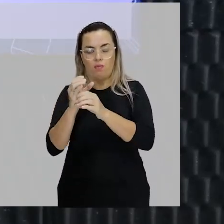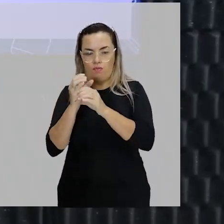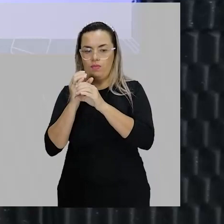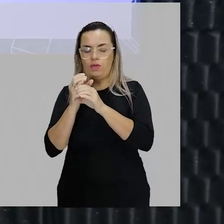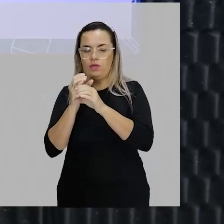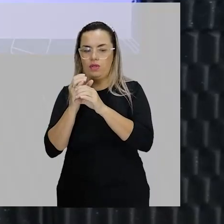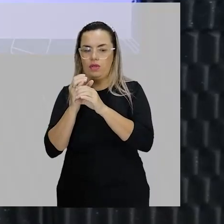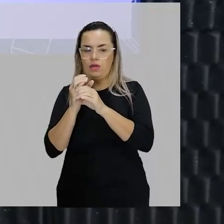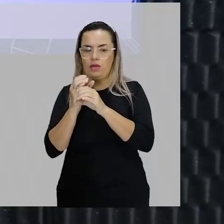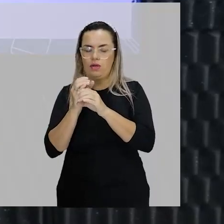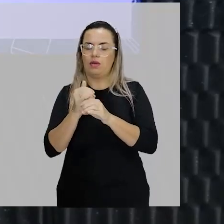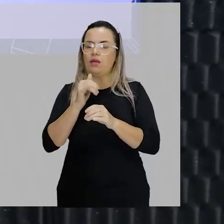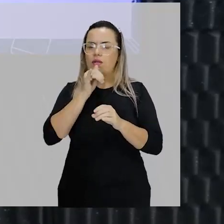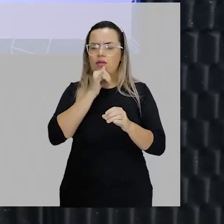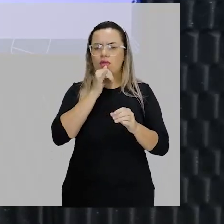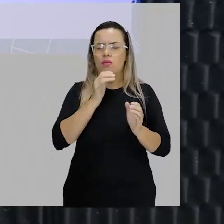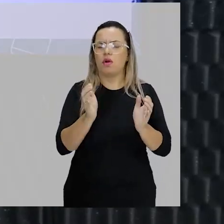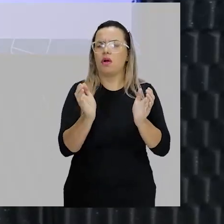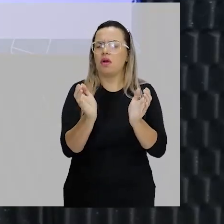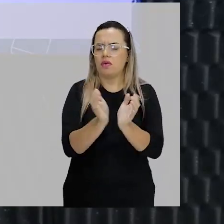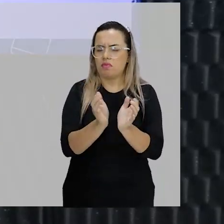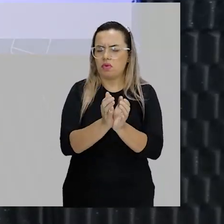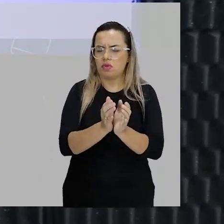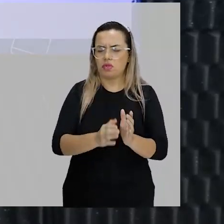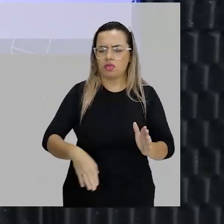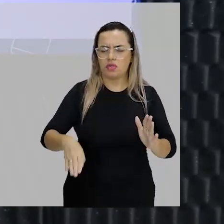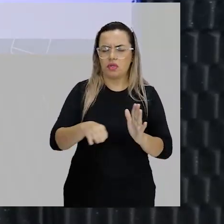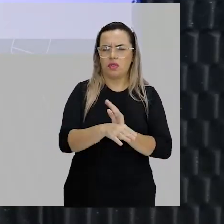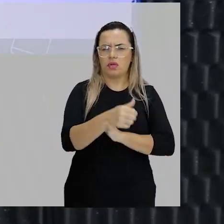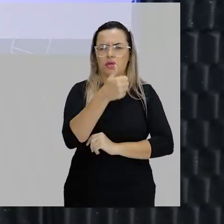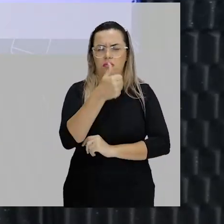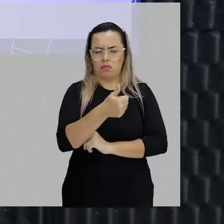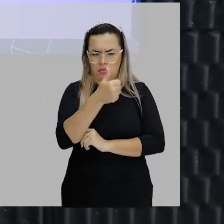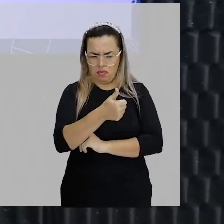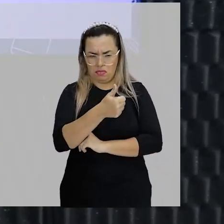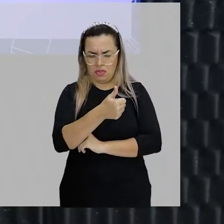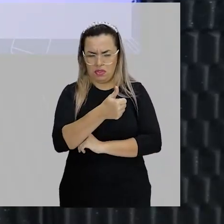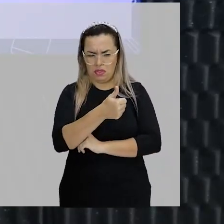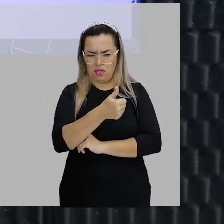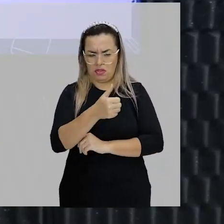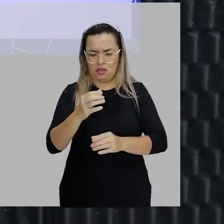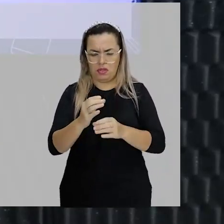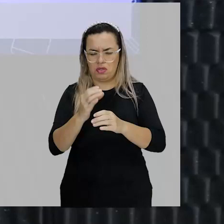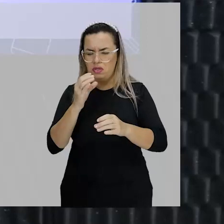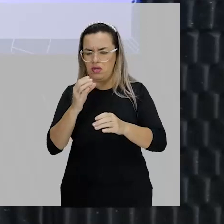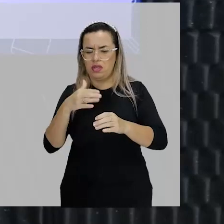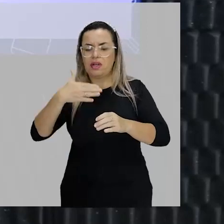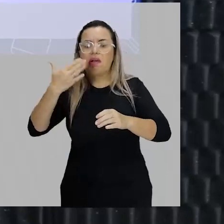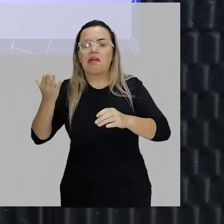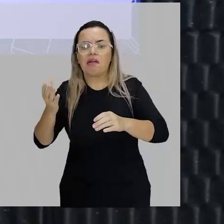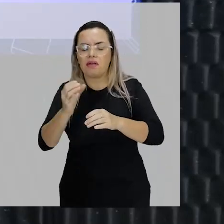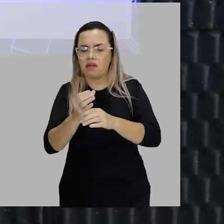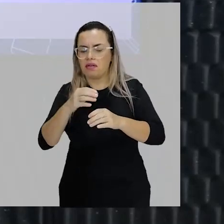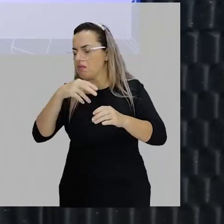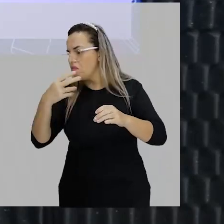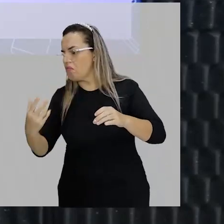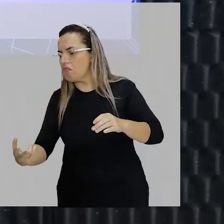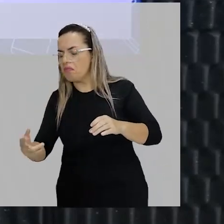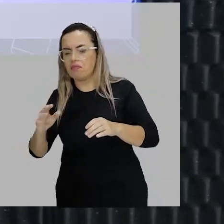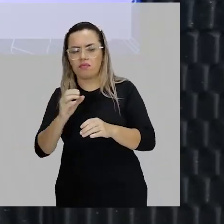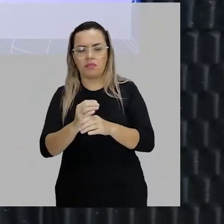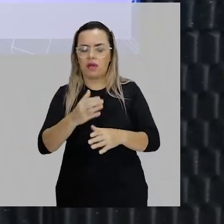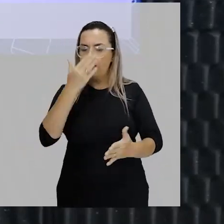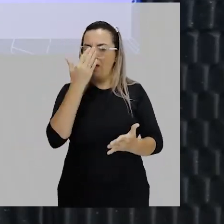primeiro lugar, mas não chegou com a posse do bastão, ou então esse bastão caiu, essa equipe ela já é desclassificada